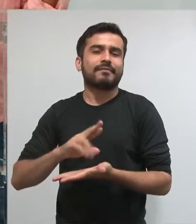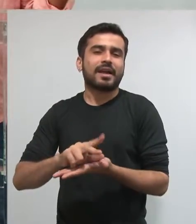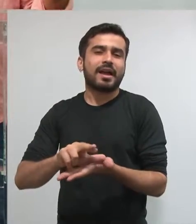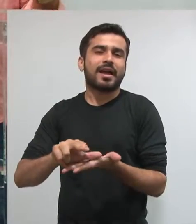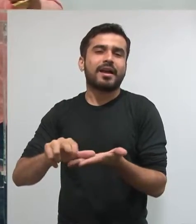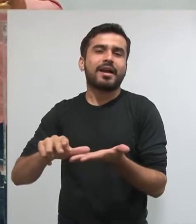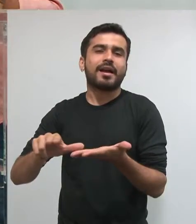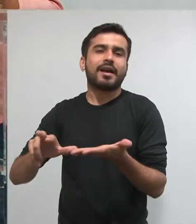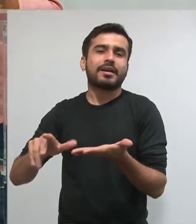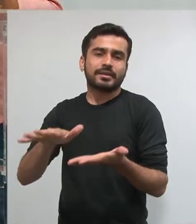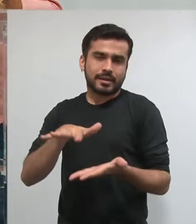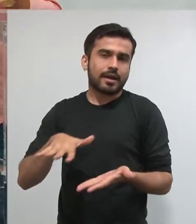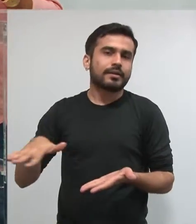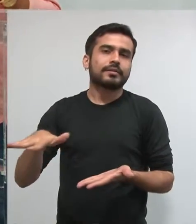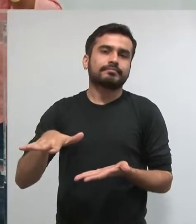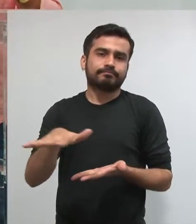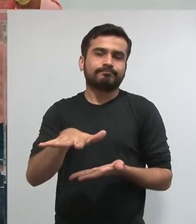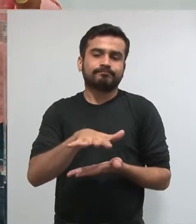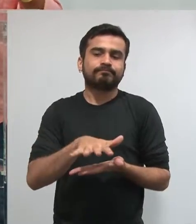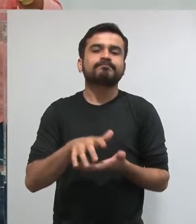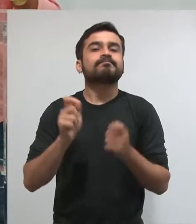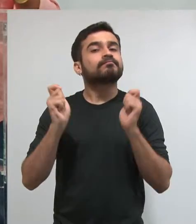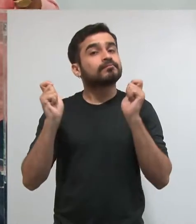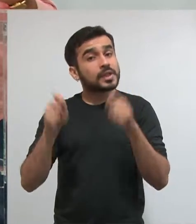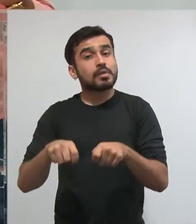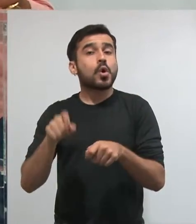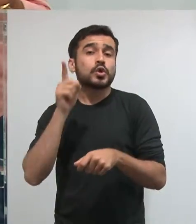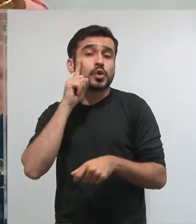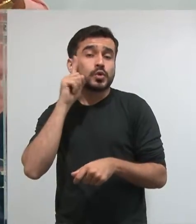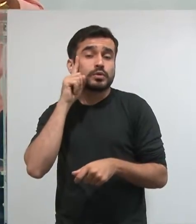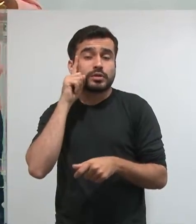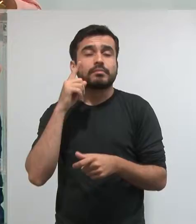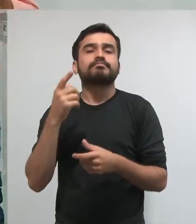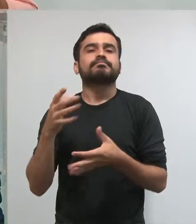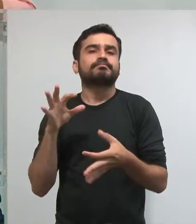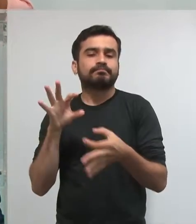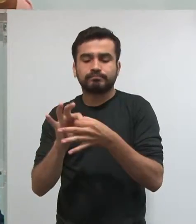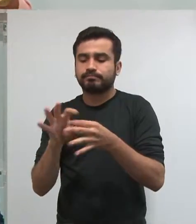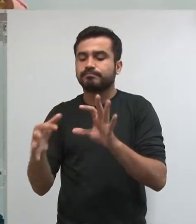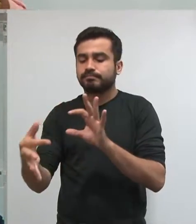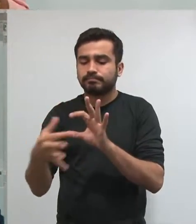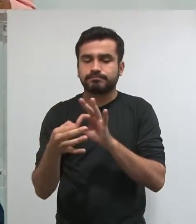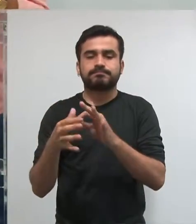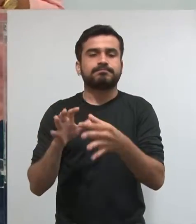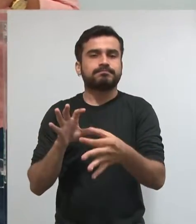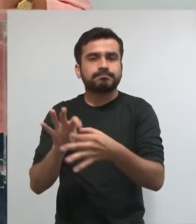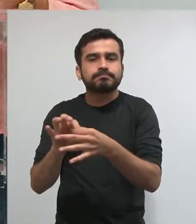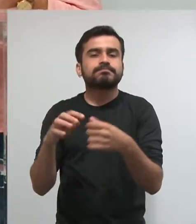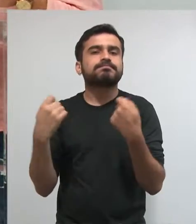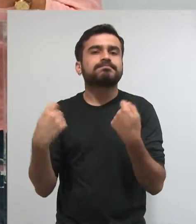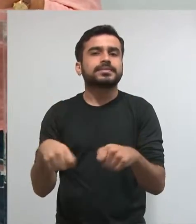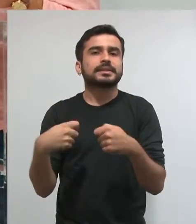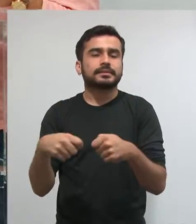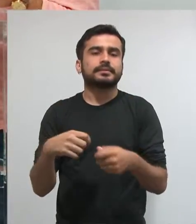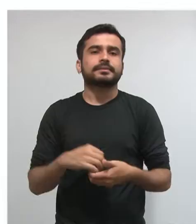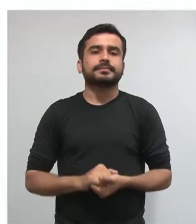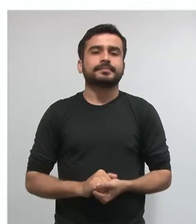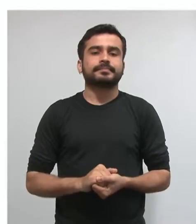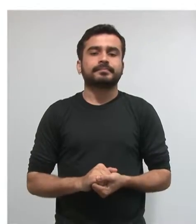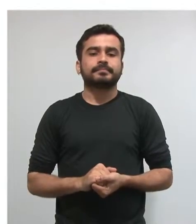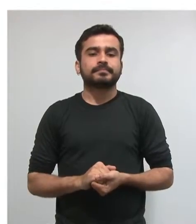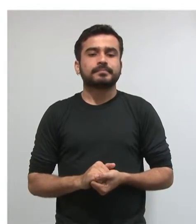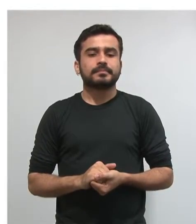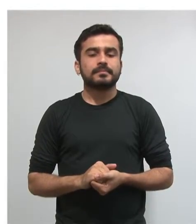ele pertence a várias áreas, né? E ele pode ser realizado cotidianamente, deve ser realizado a partir da ação cotidiana do planejamento,